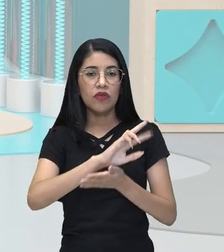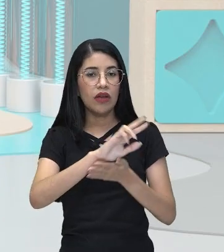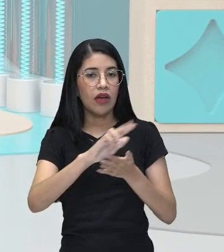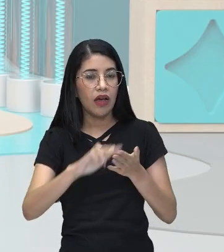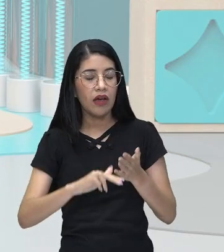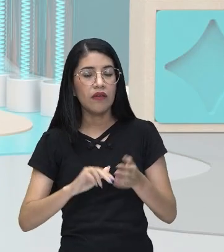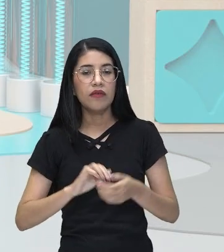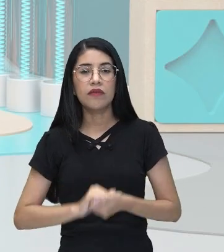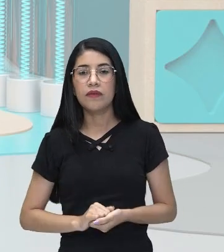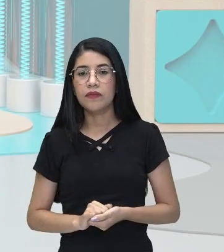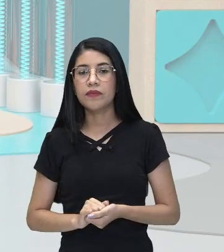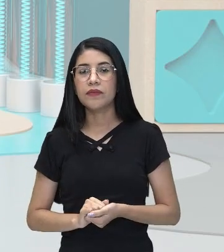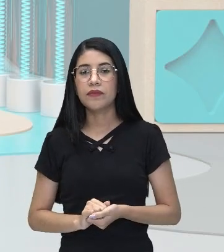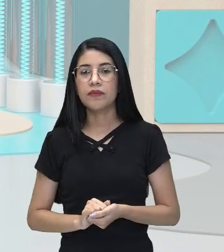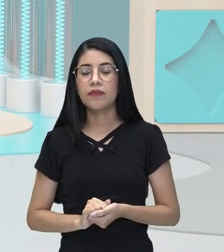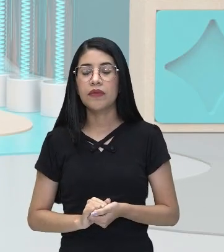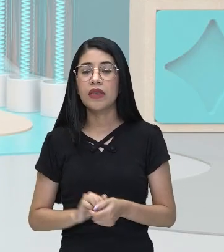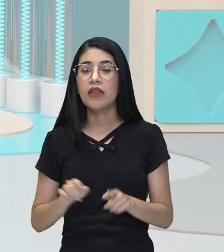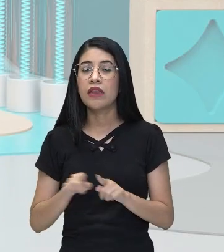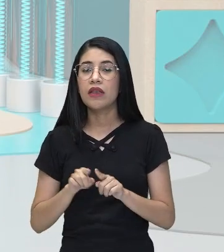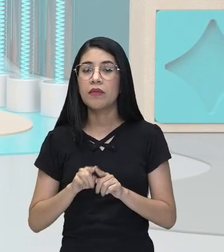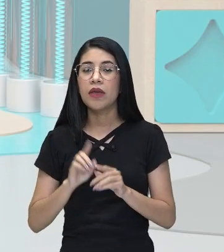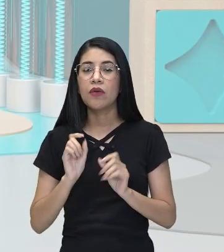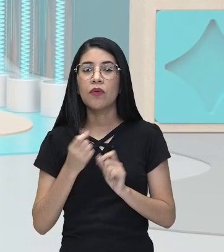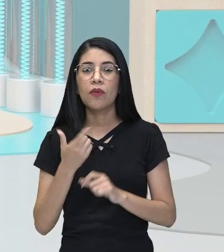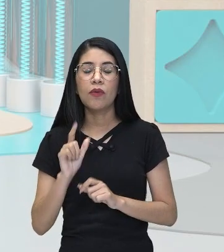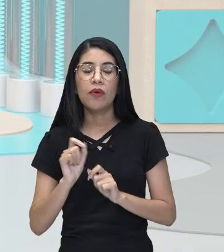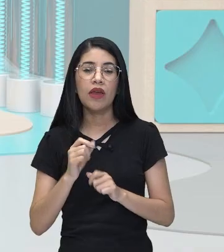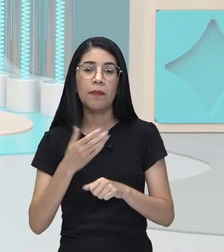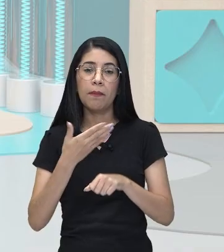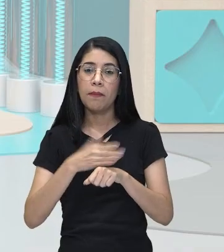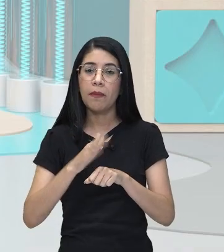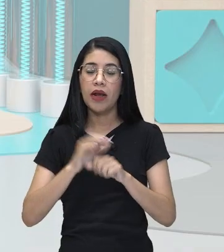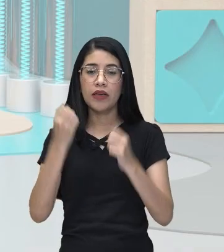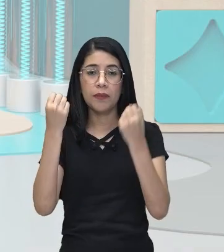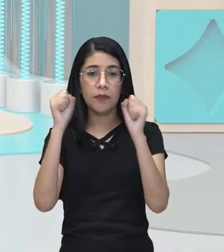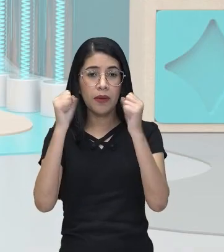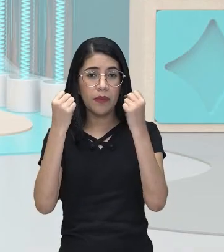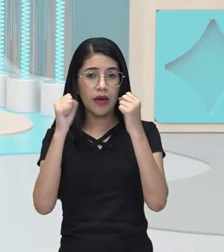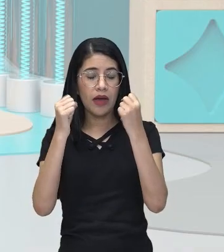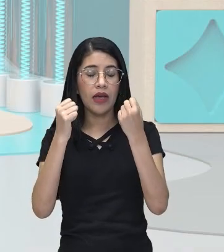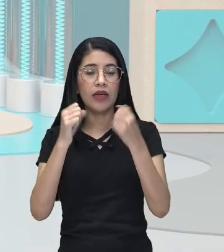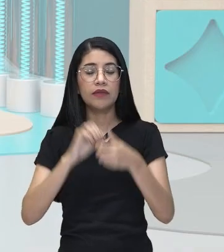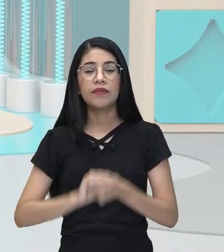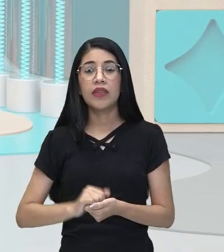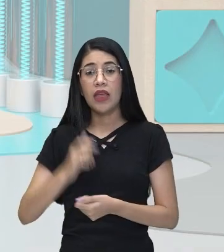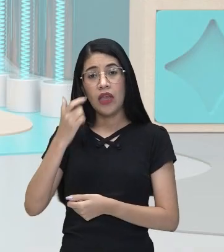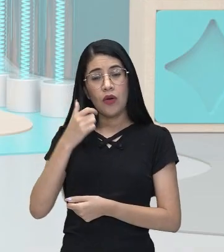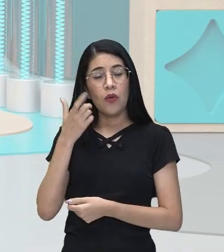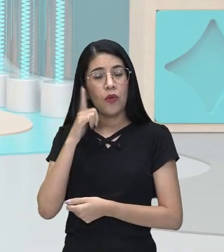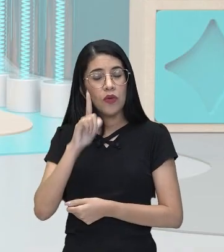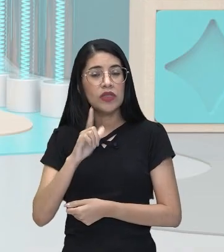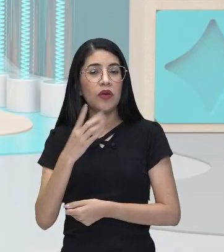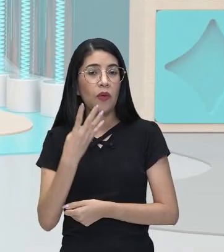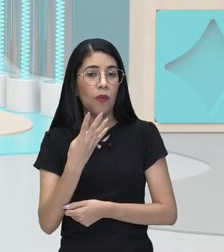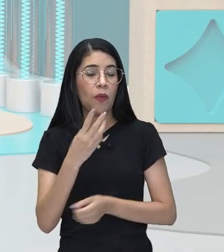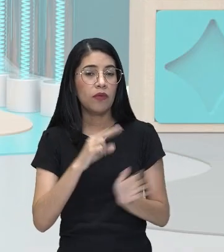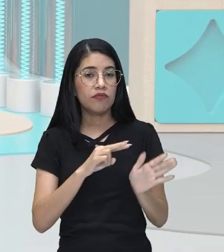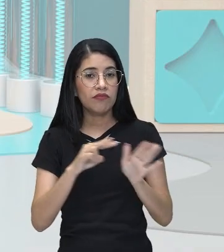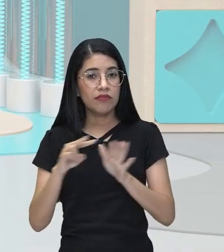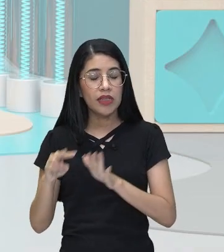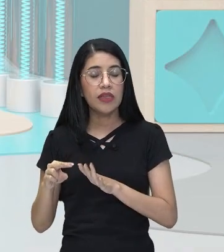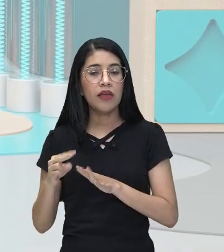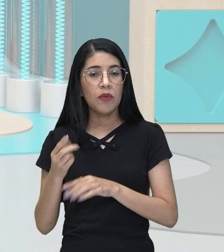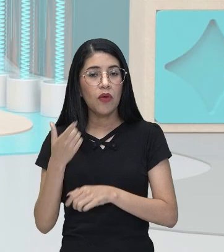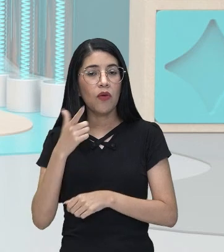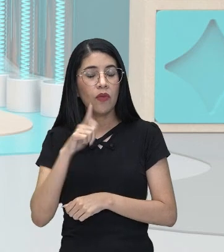O próximo ali, fora o acompanhamento médico, é atividade física constante. Graças a Deus eu estou conseguindo fazer pelo menos 4 vezes também na semana. É